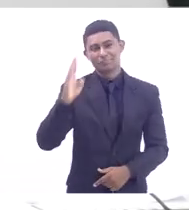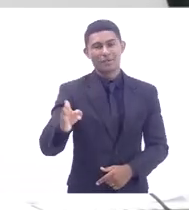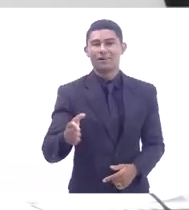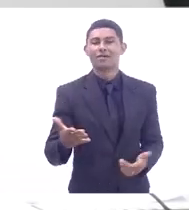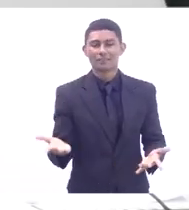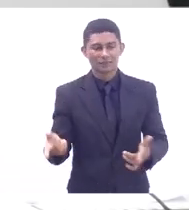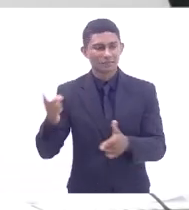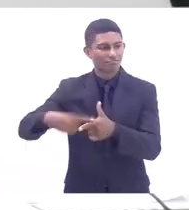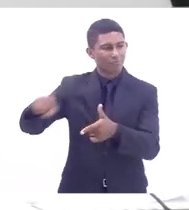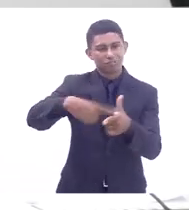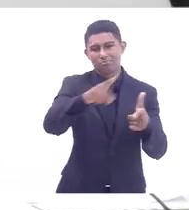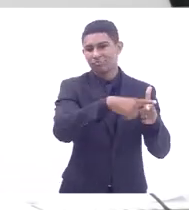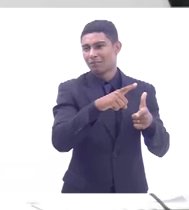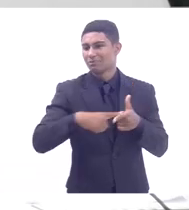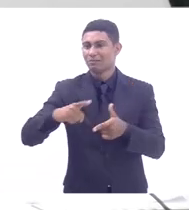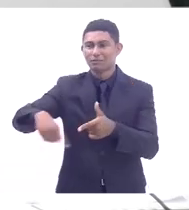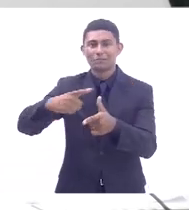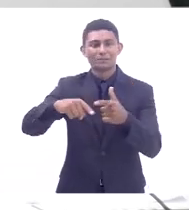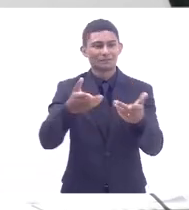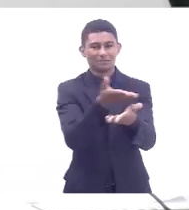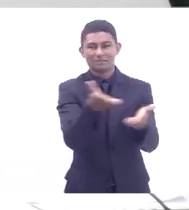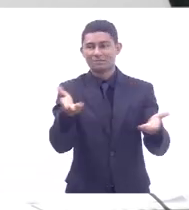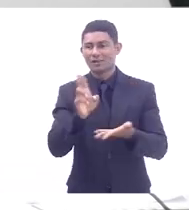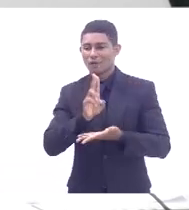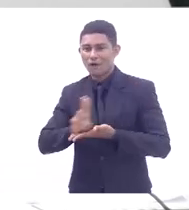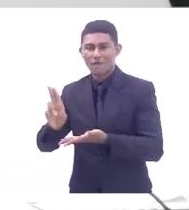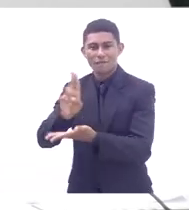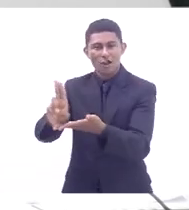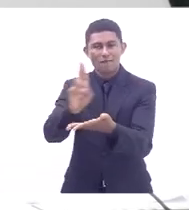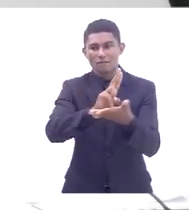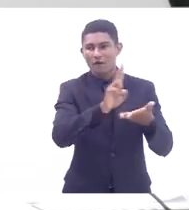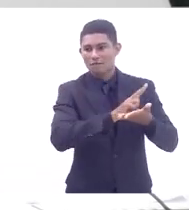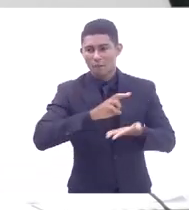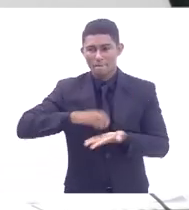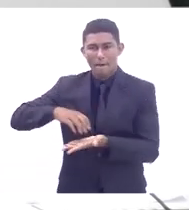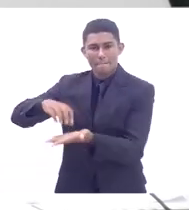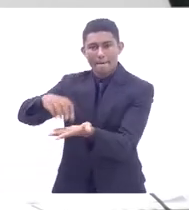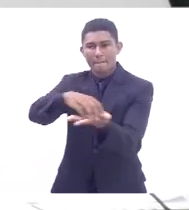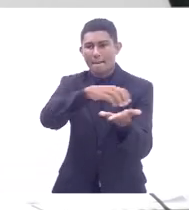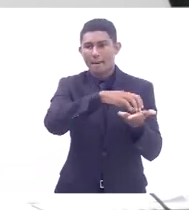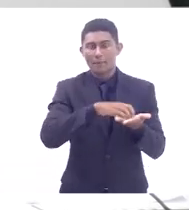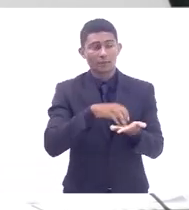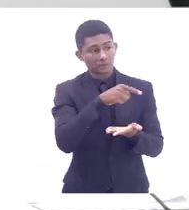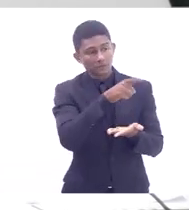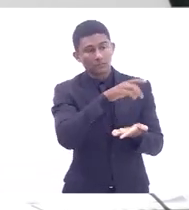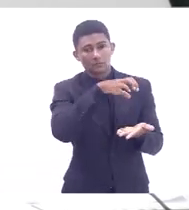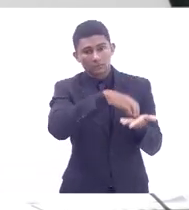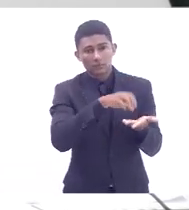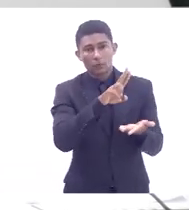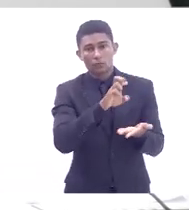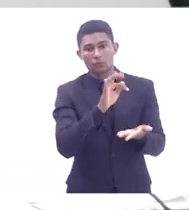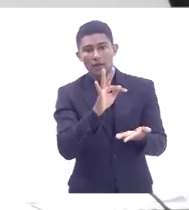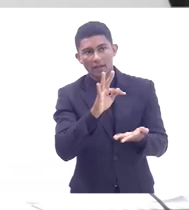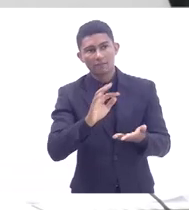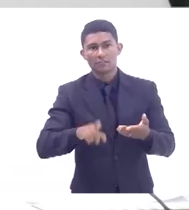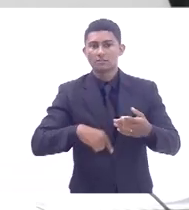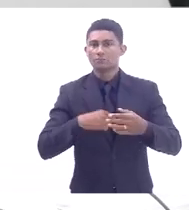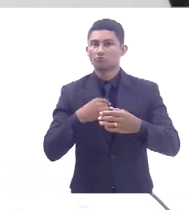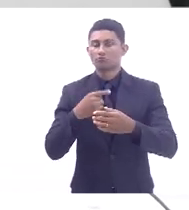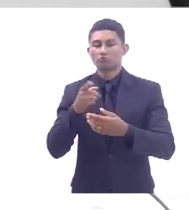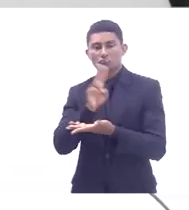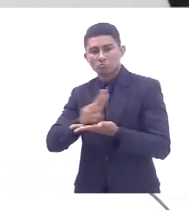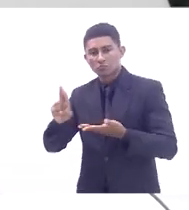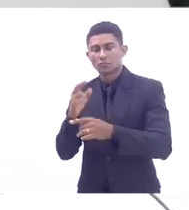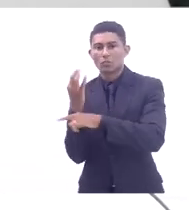dos problemas cotidianos e estruturante que enfrentamos tanto não emf quanto na UERJ e